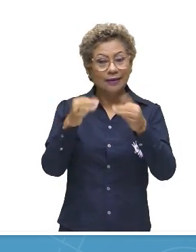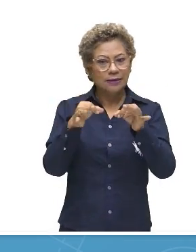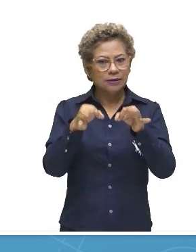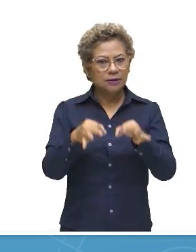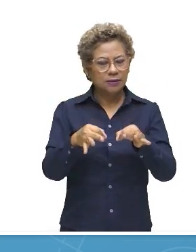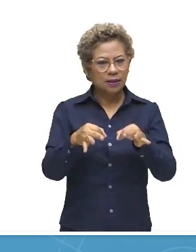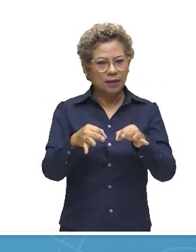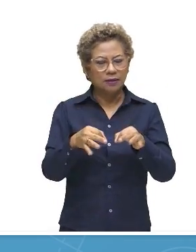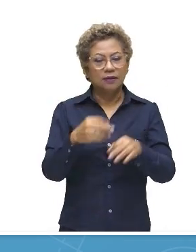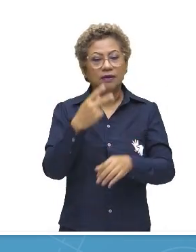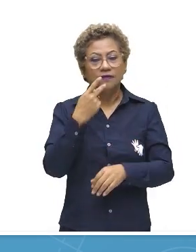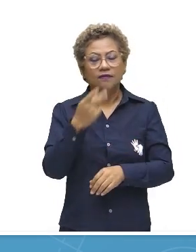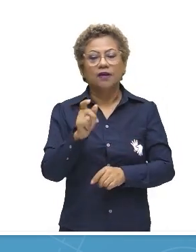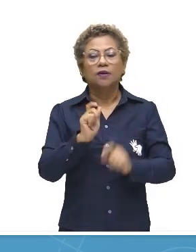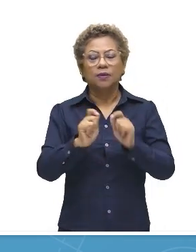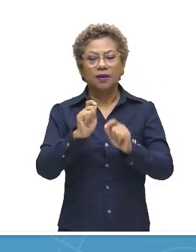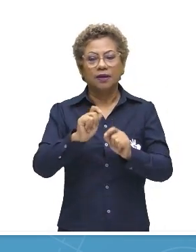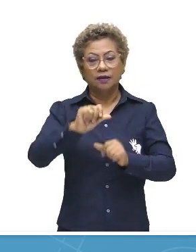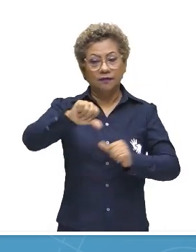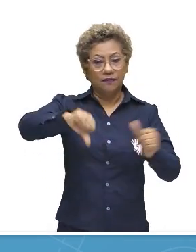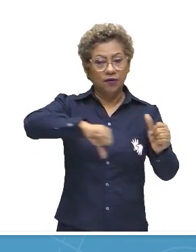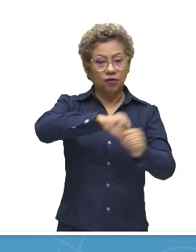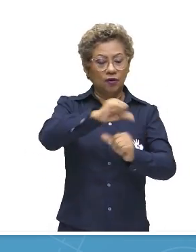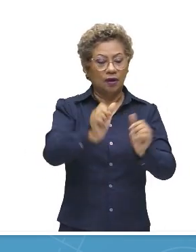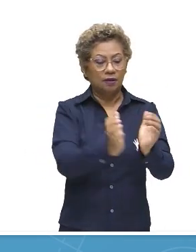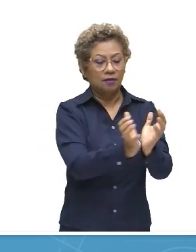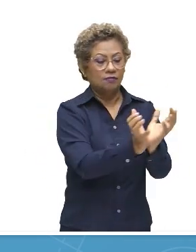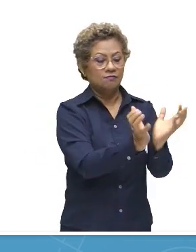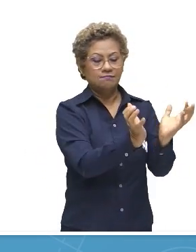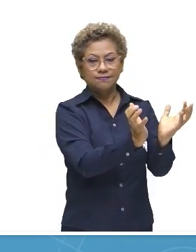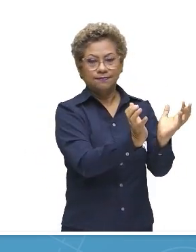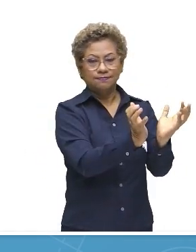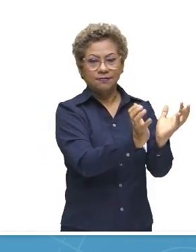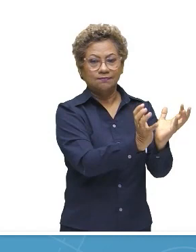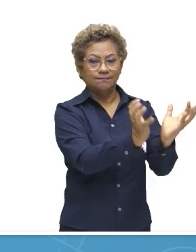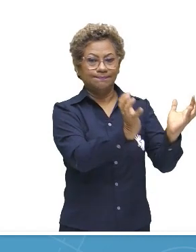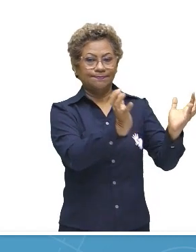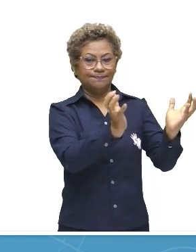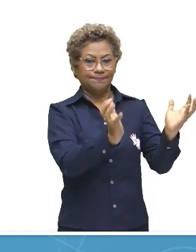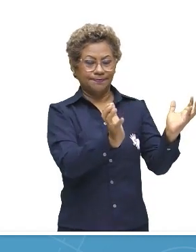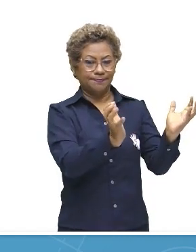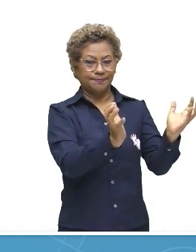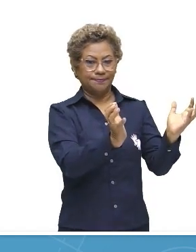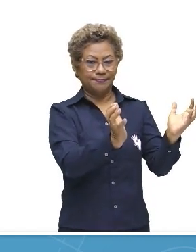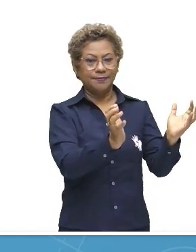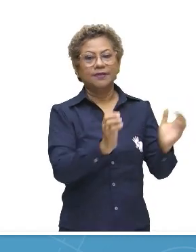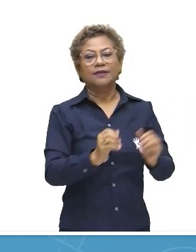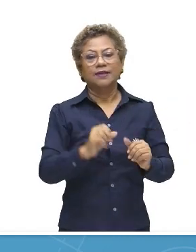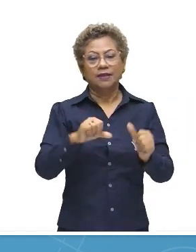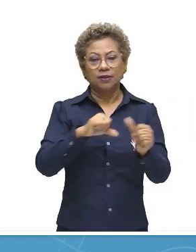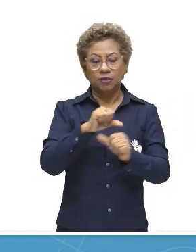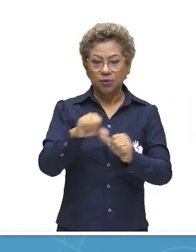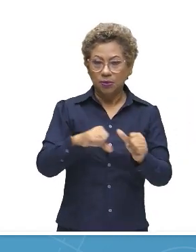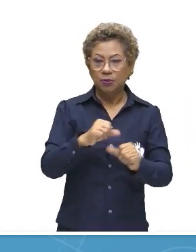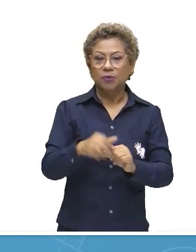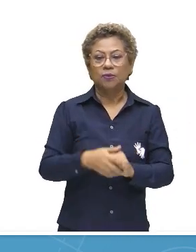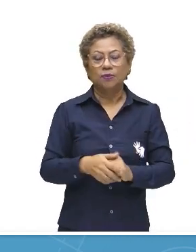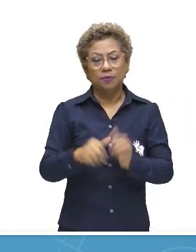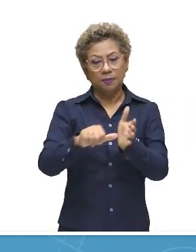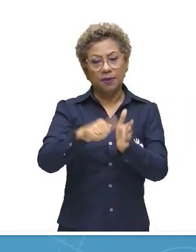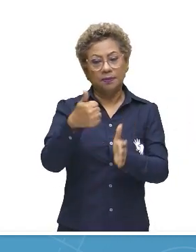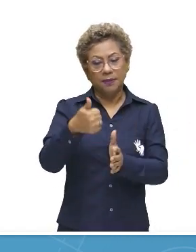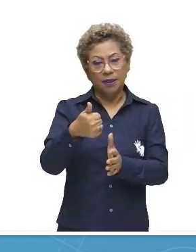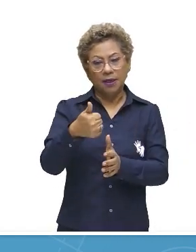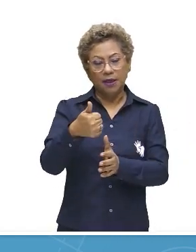esse reservatório foi trocado por um outro, né, 2/3 maior. Então, o primeiro reservatório ele tinha capacidade para 15